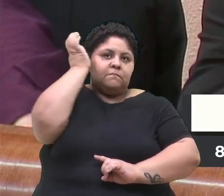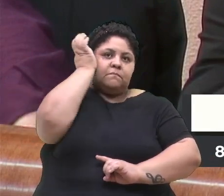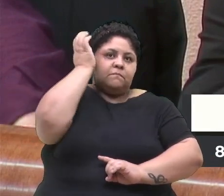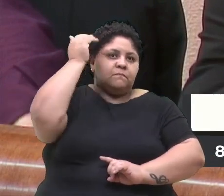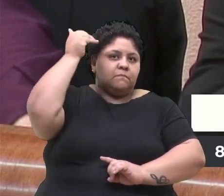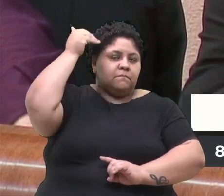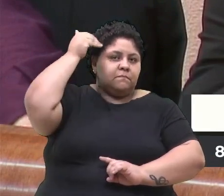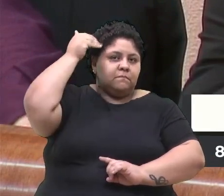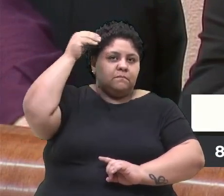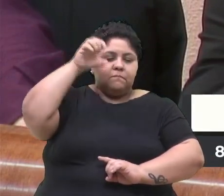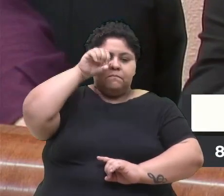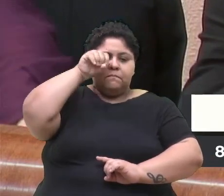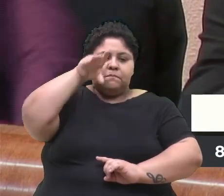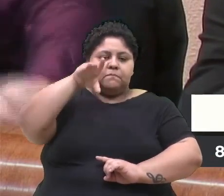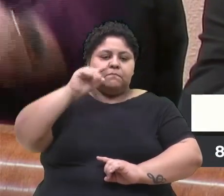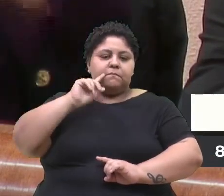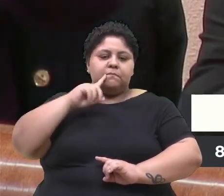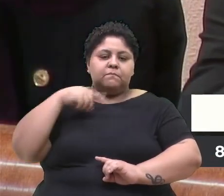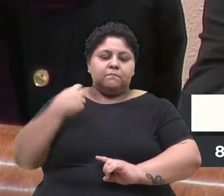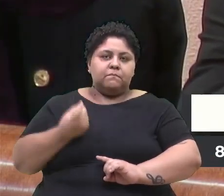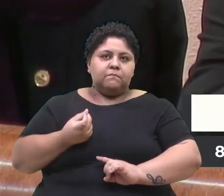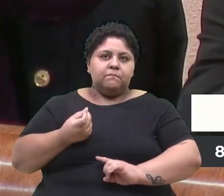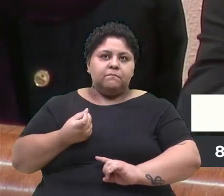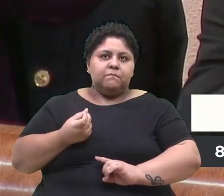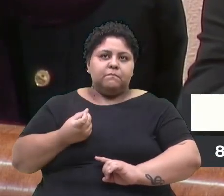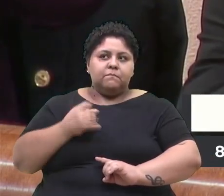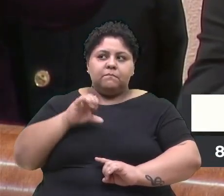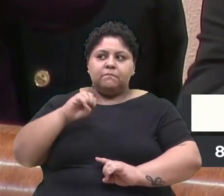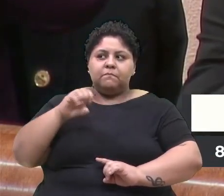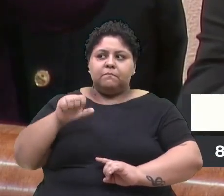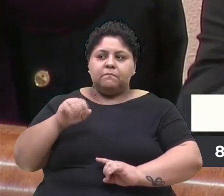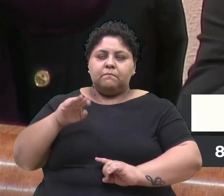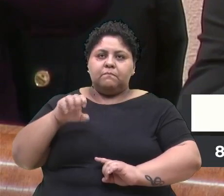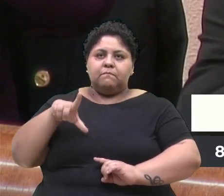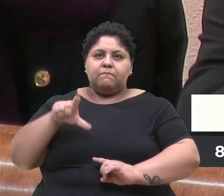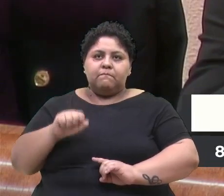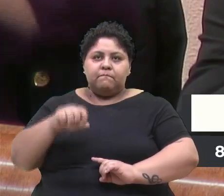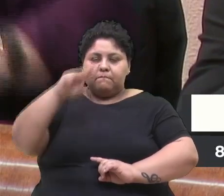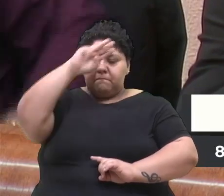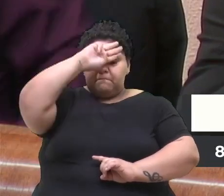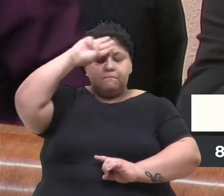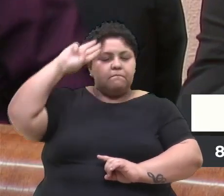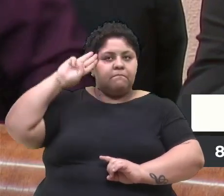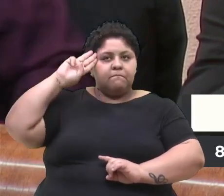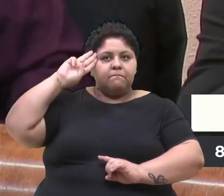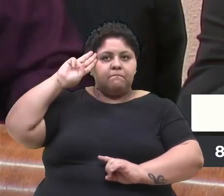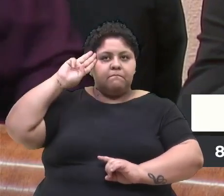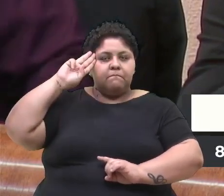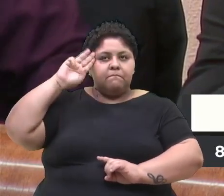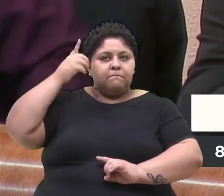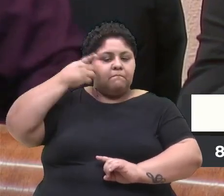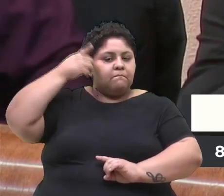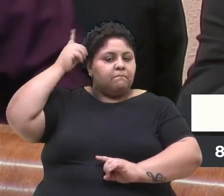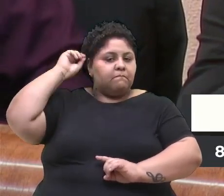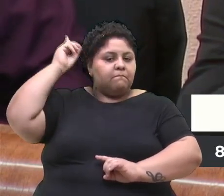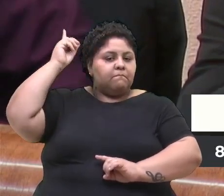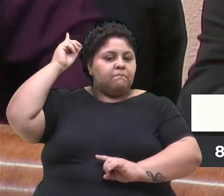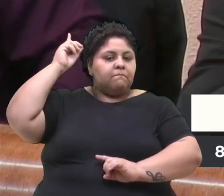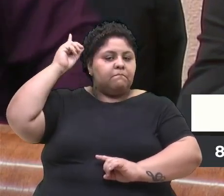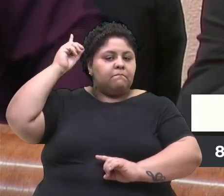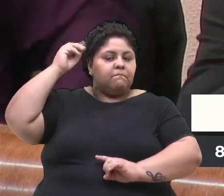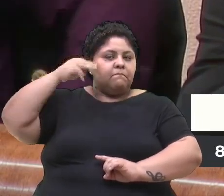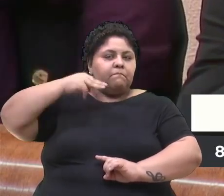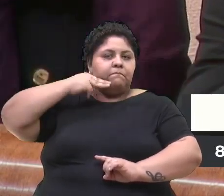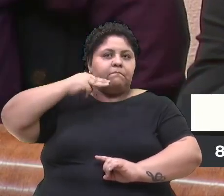Gladys Frisso, Isabela, Juliano Valim, Lucas Gil, Marisol Santos,